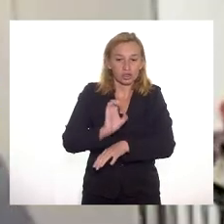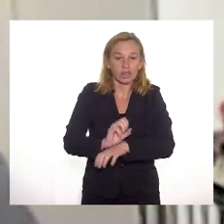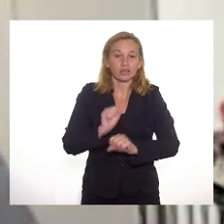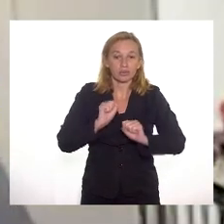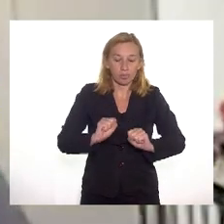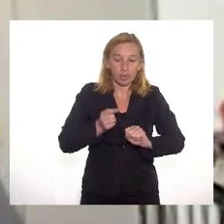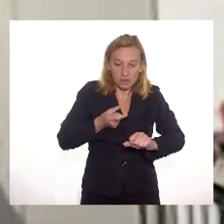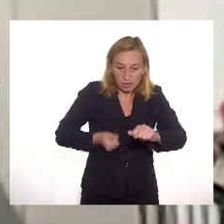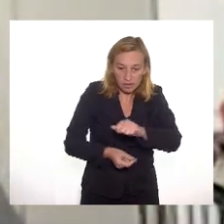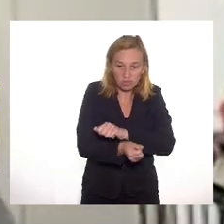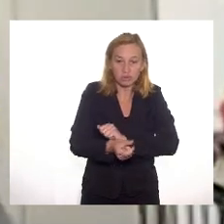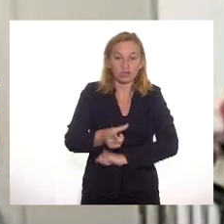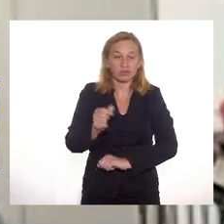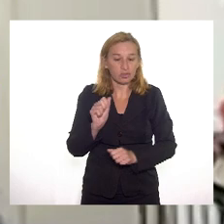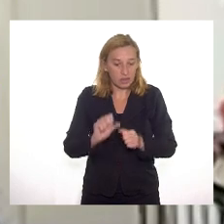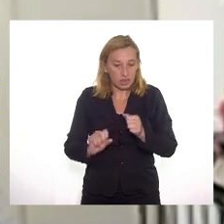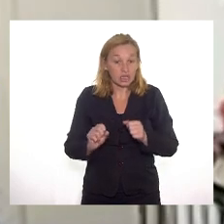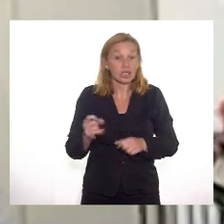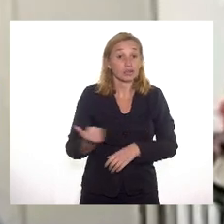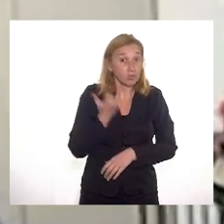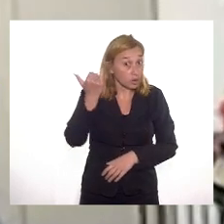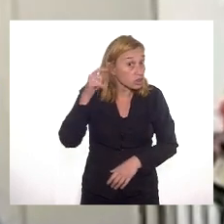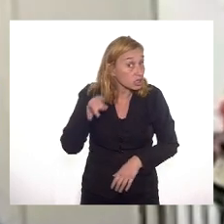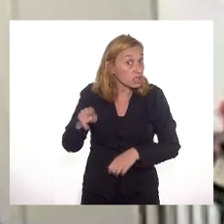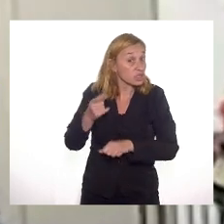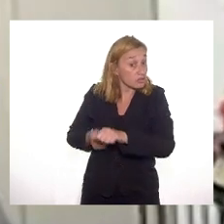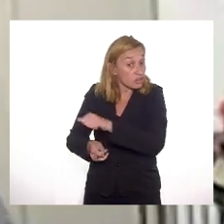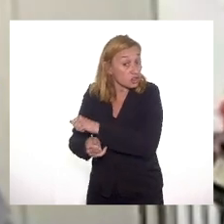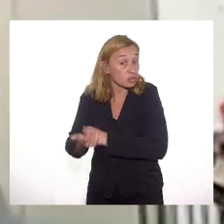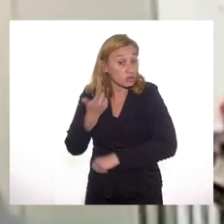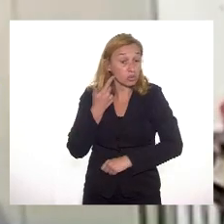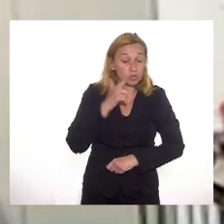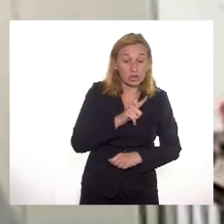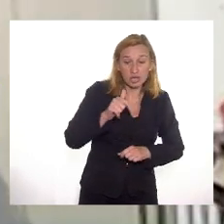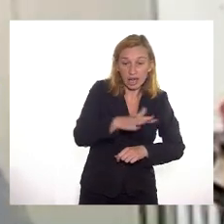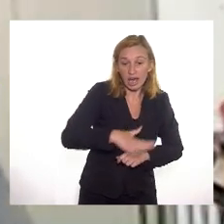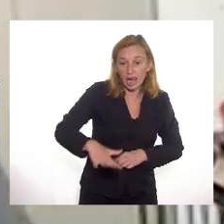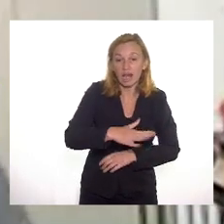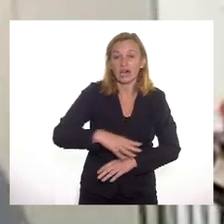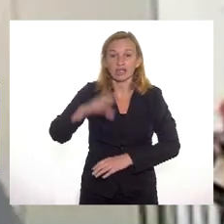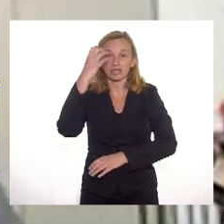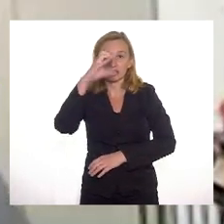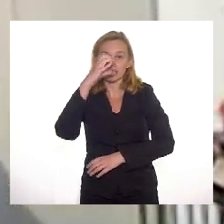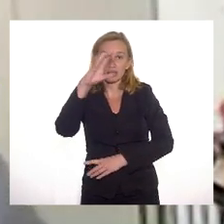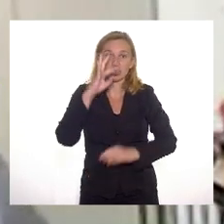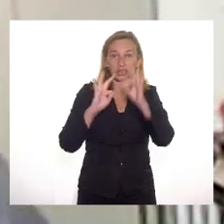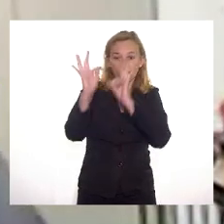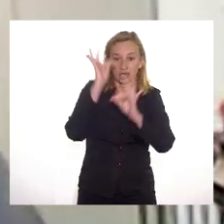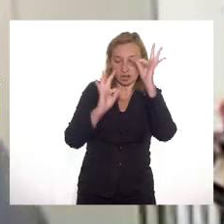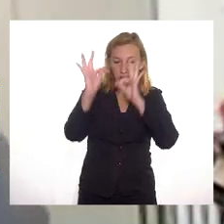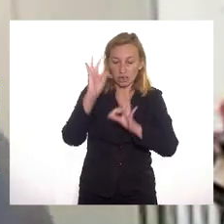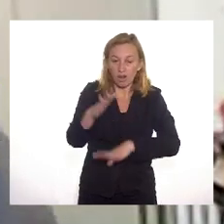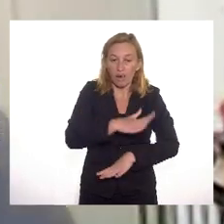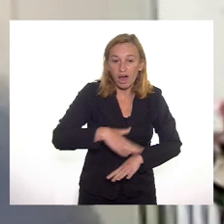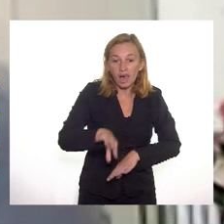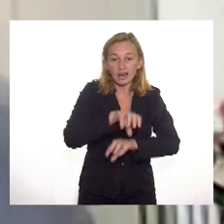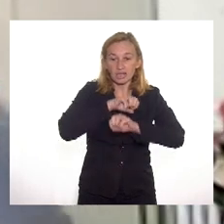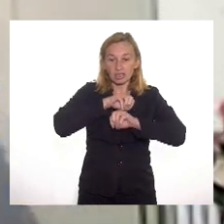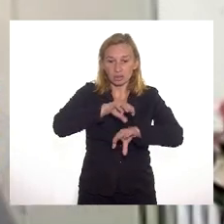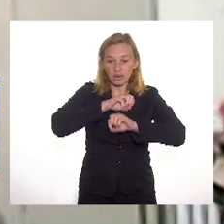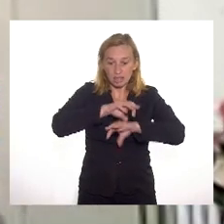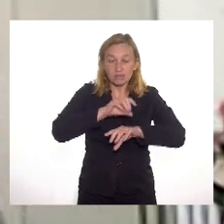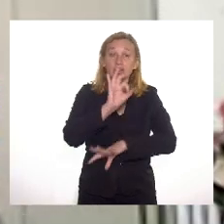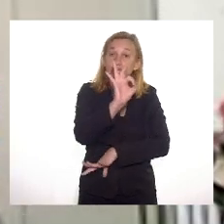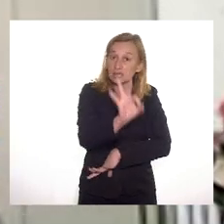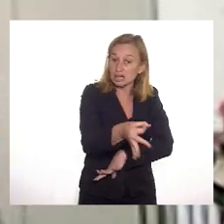fazer investimentos. É importante que esses investimentos alcancem a área de ciência, a área de tecnologia, a área de educação, para que,